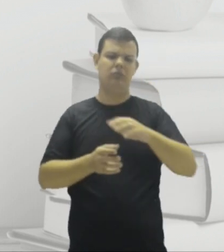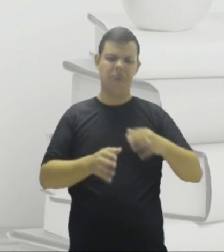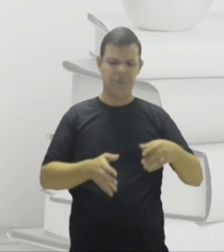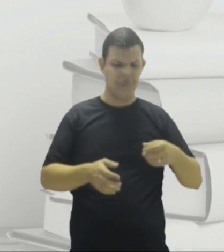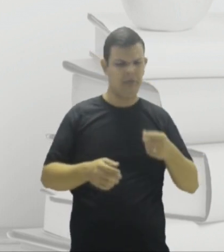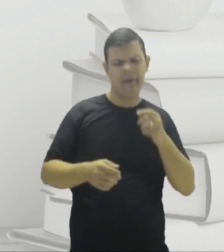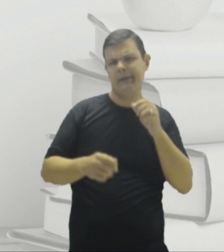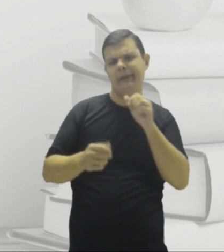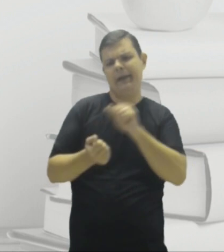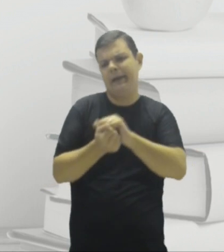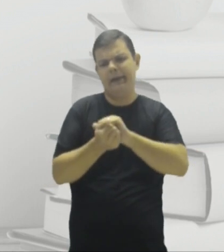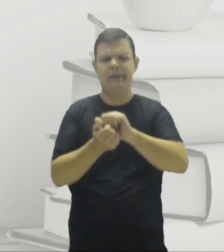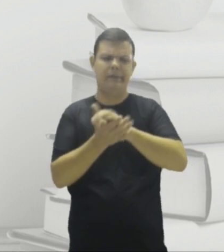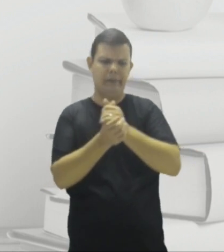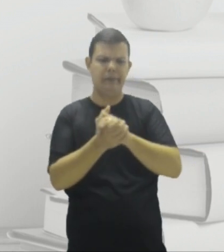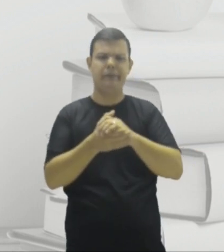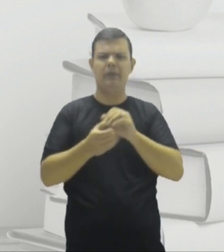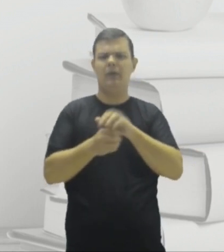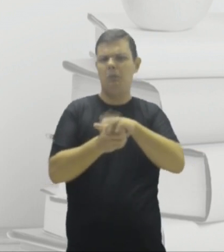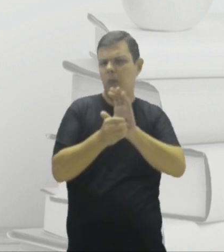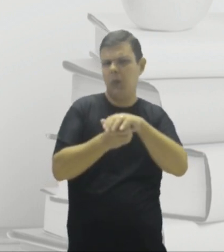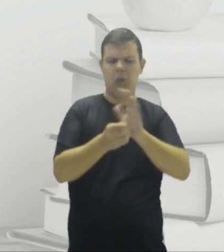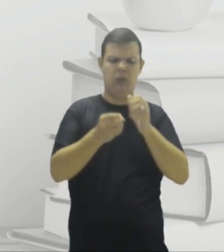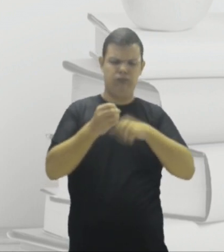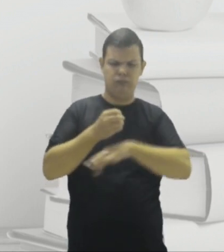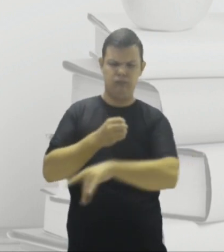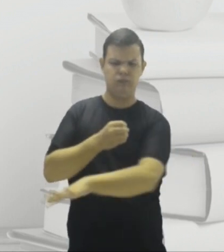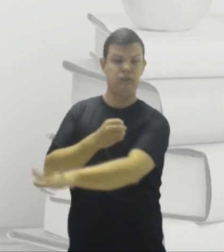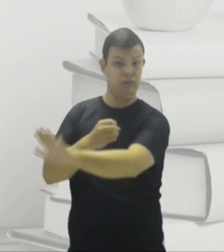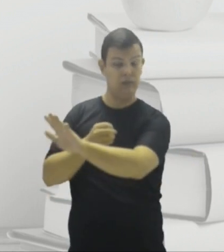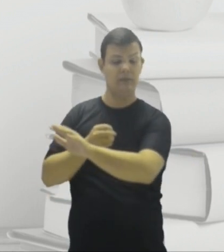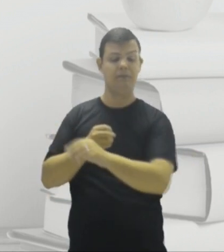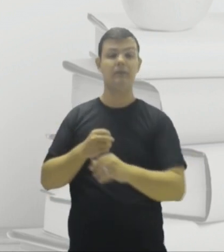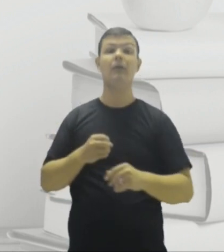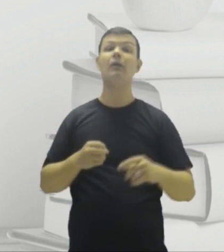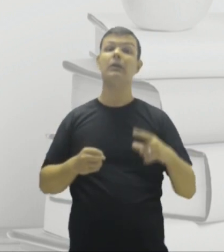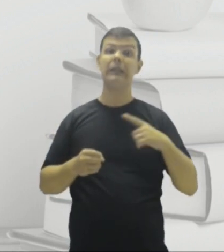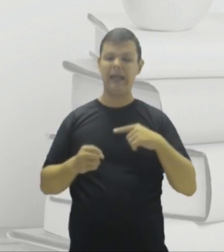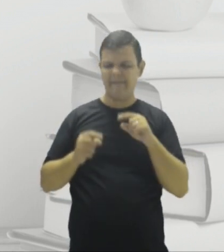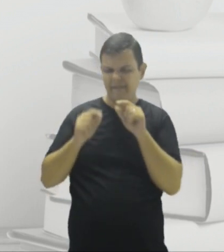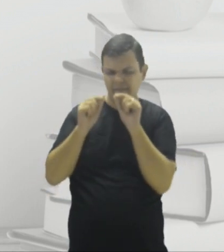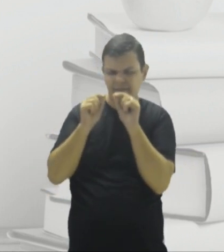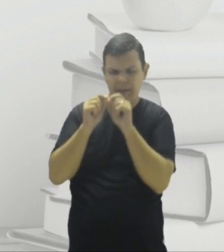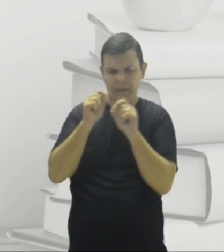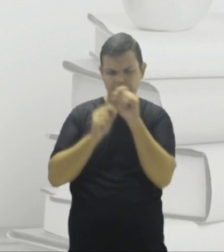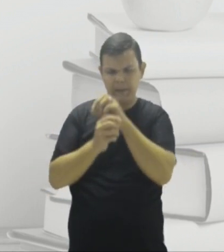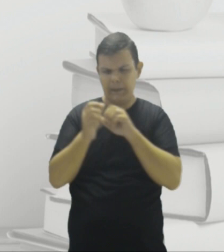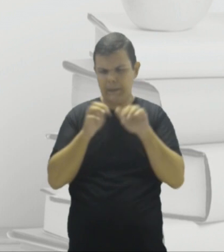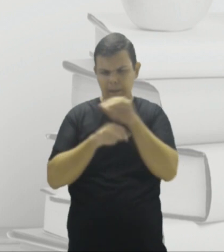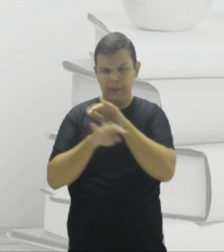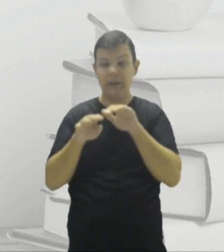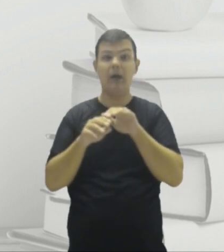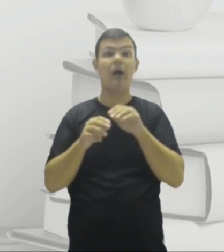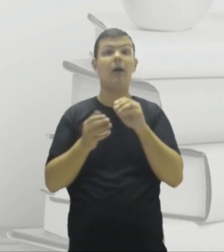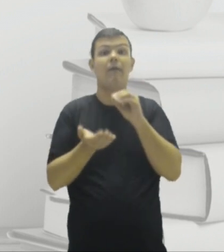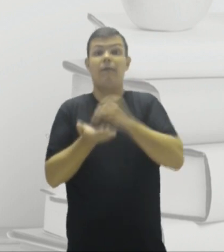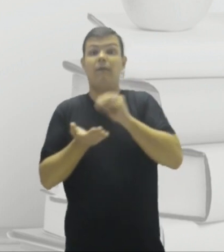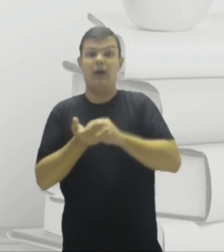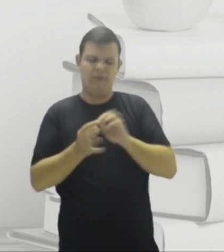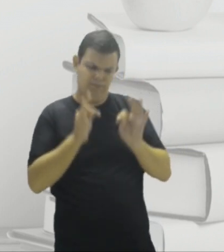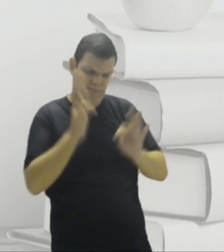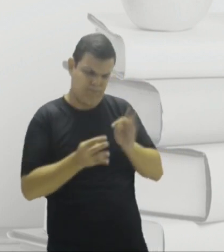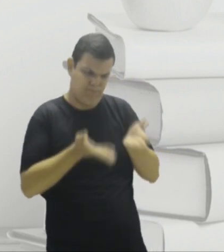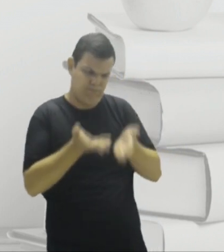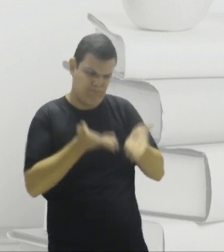pelos ralos, pias e vasos sanitários. A presença de muitos micro-organismos e a falta de tratamento ao